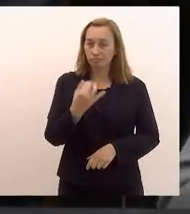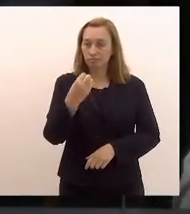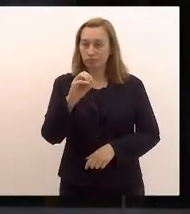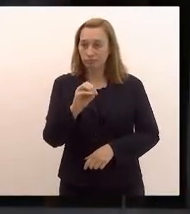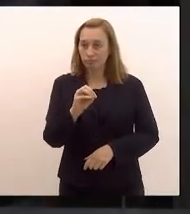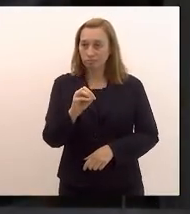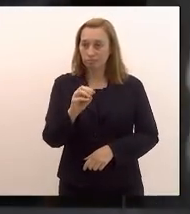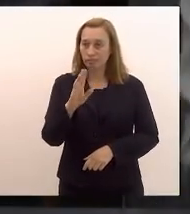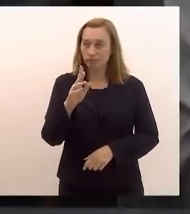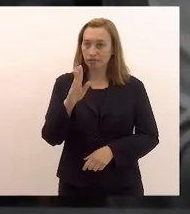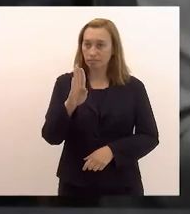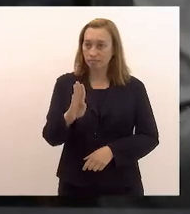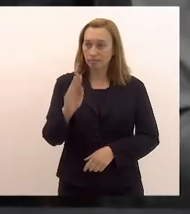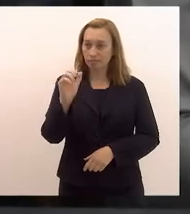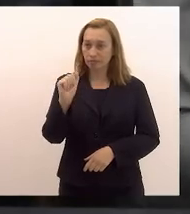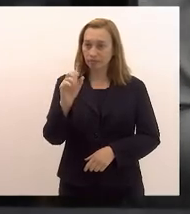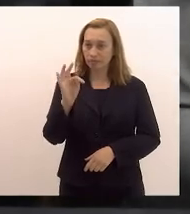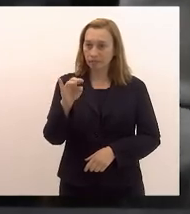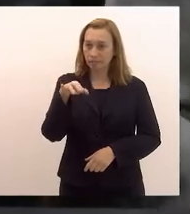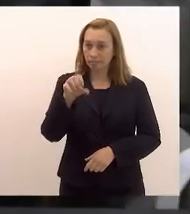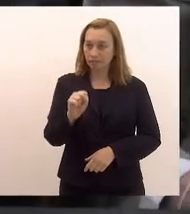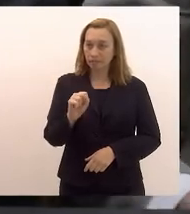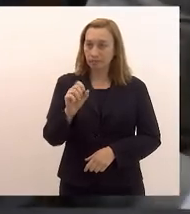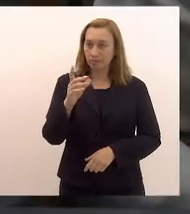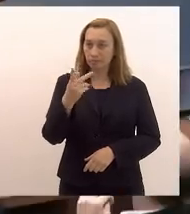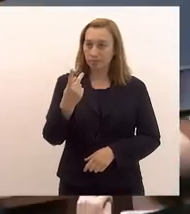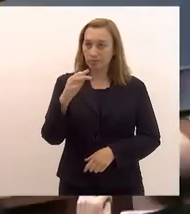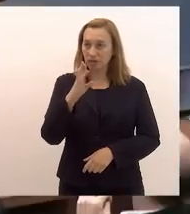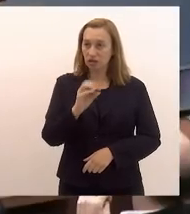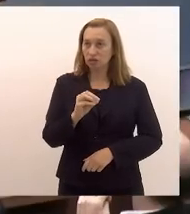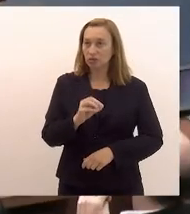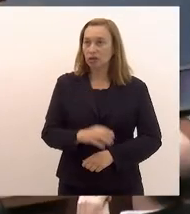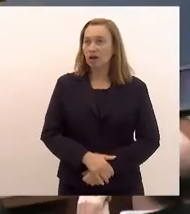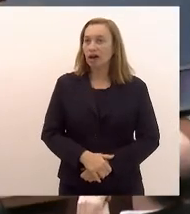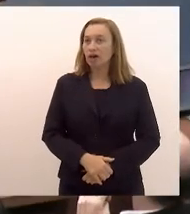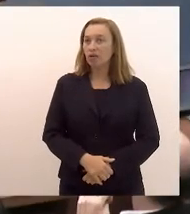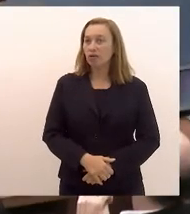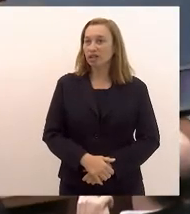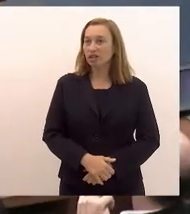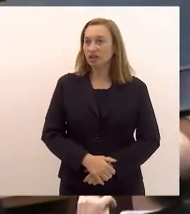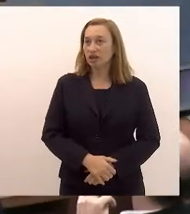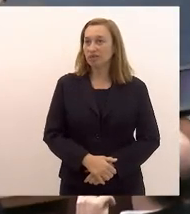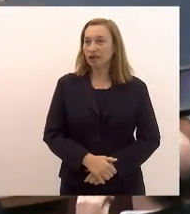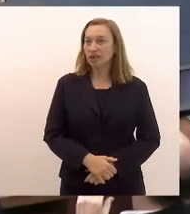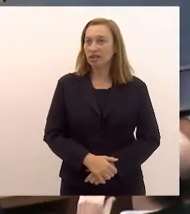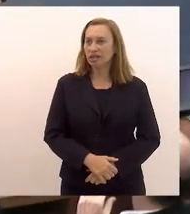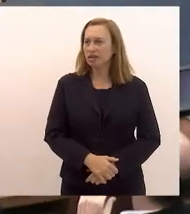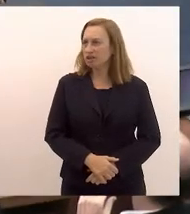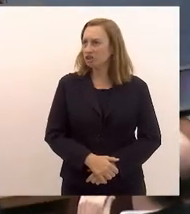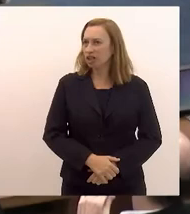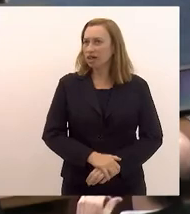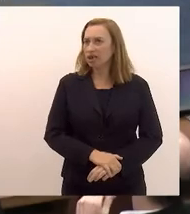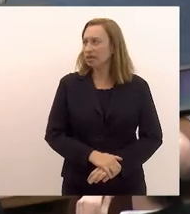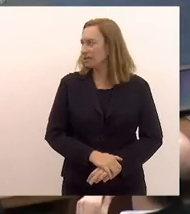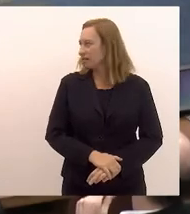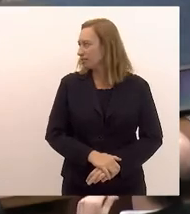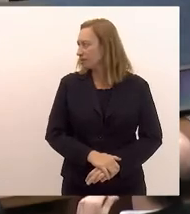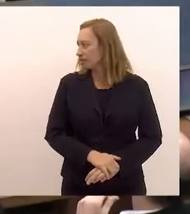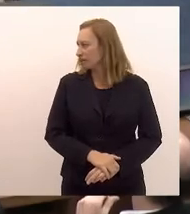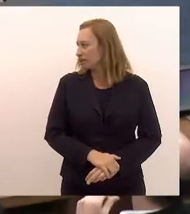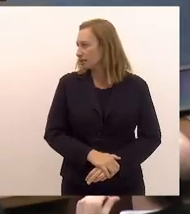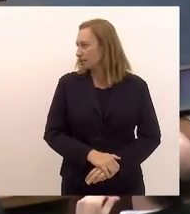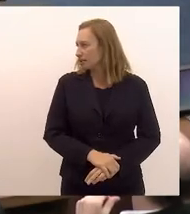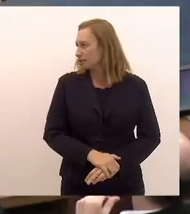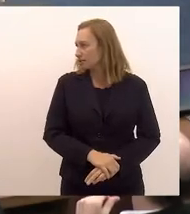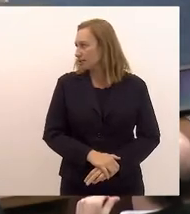Batista o Chico por favor Doutor o nosso defensor